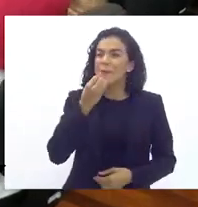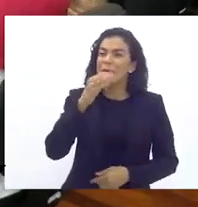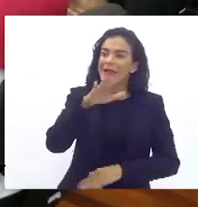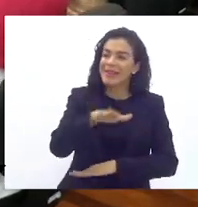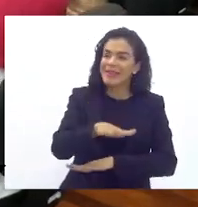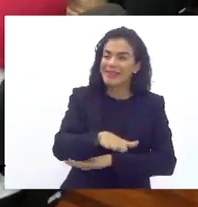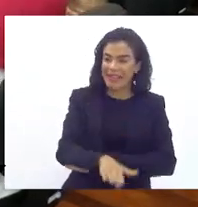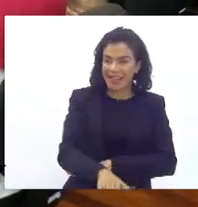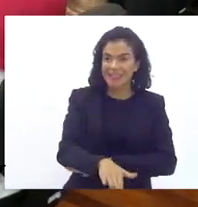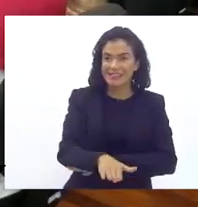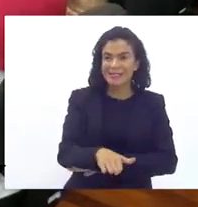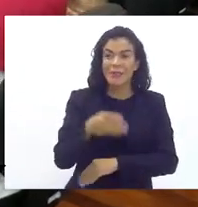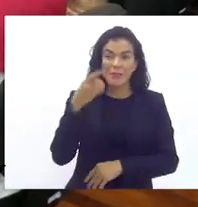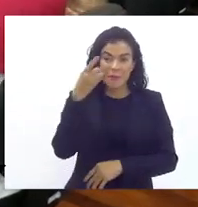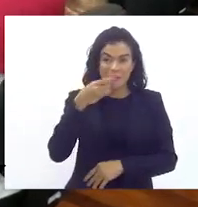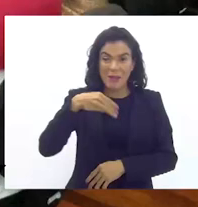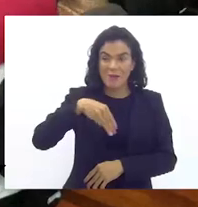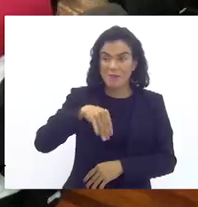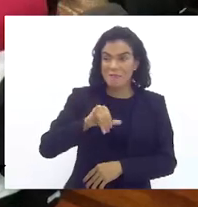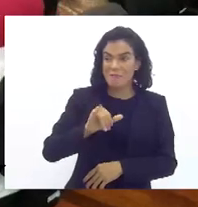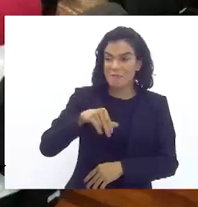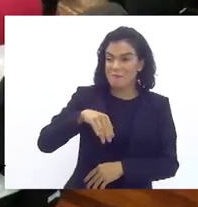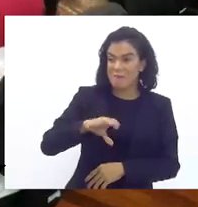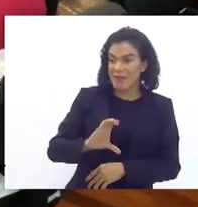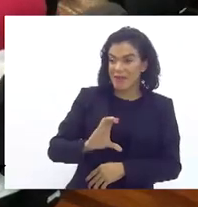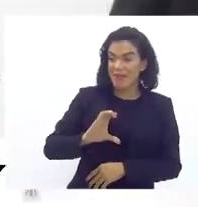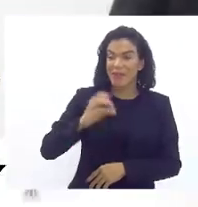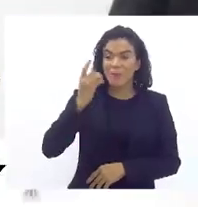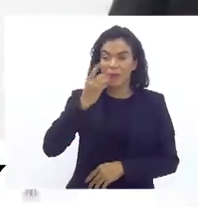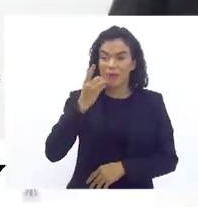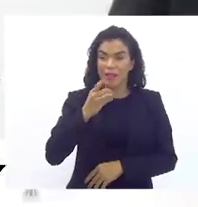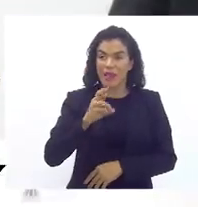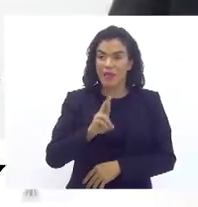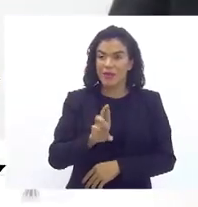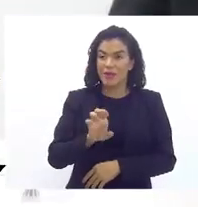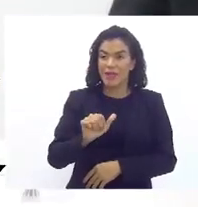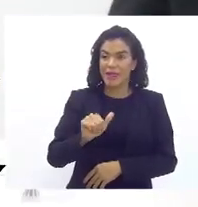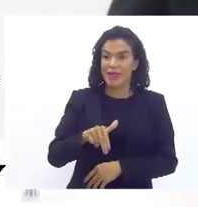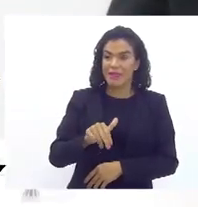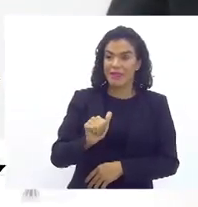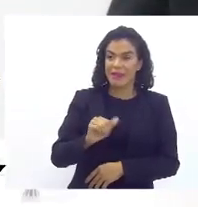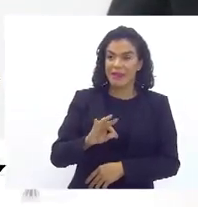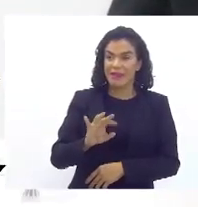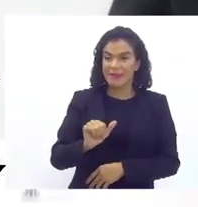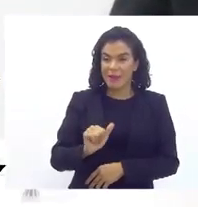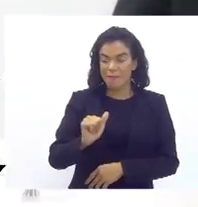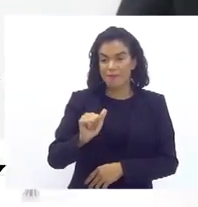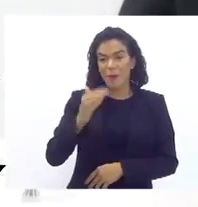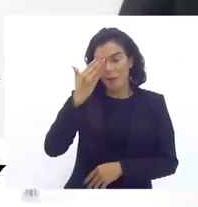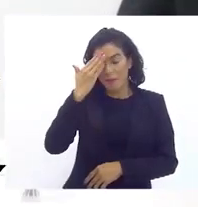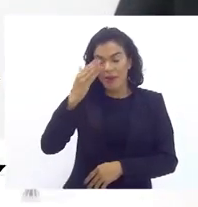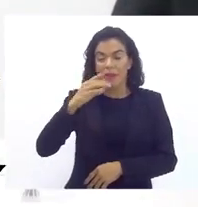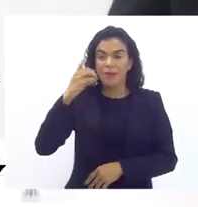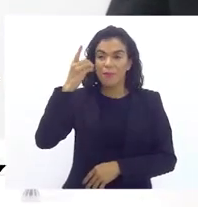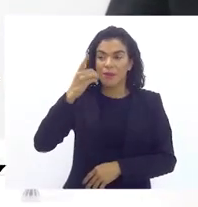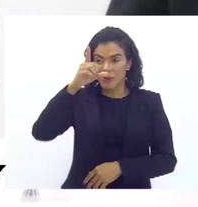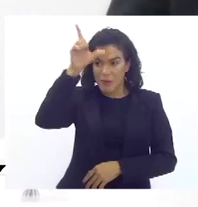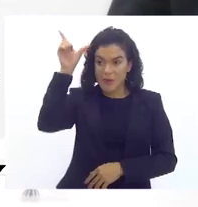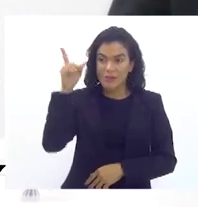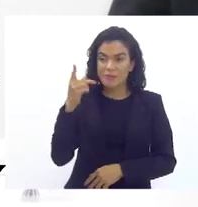boa tarde Deputado mink deputada Renata Souza Deputado Luiz Paulo Obrigada né por vocês